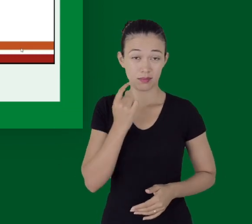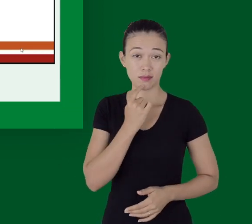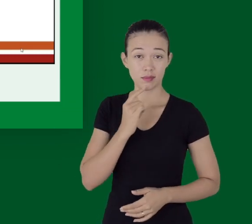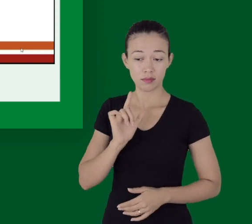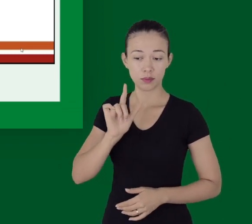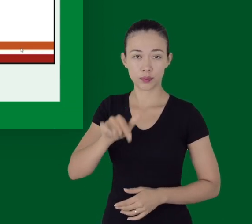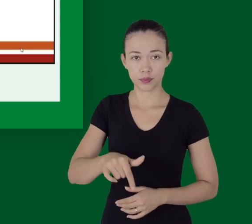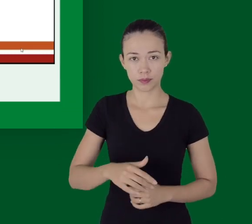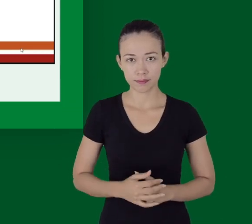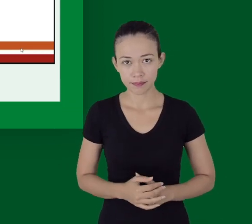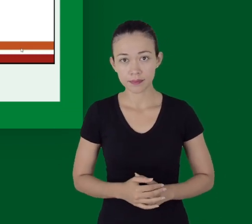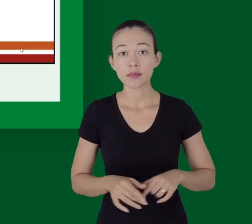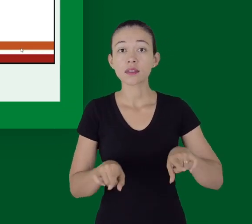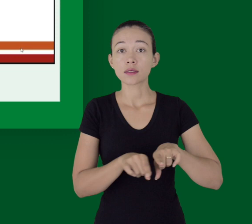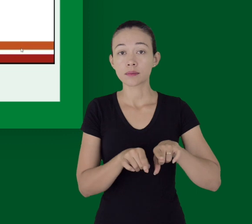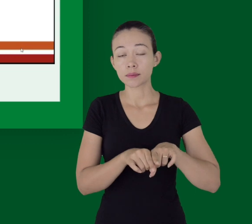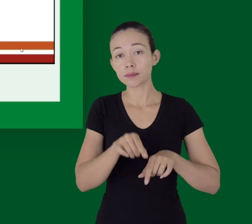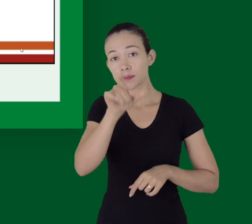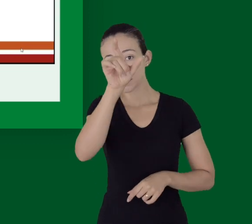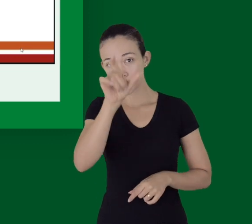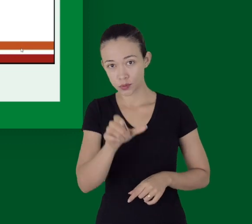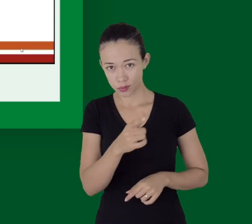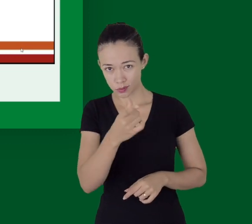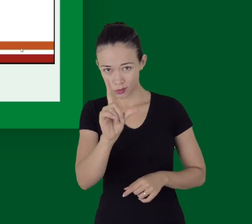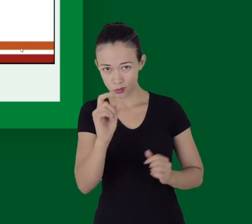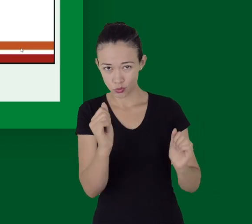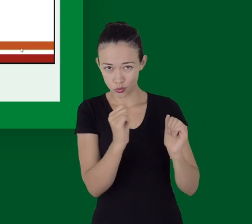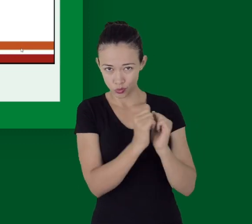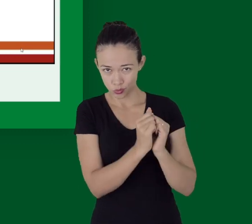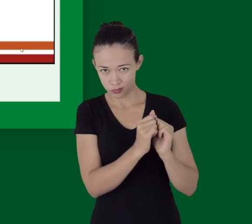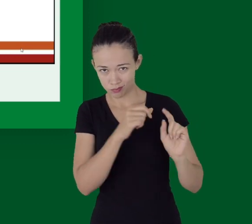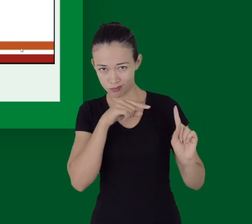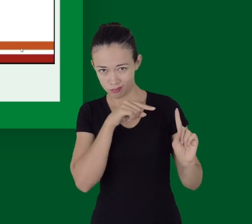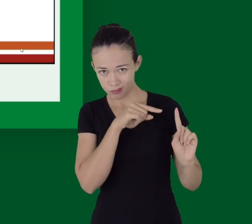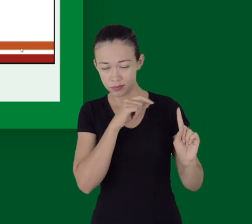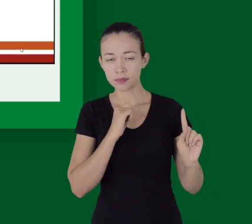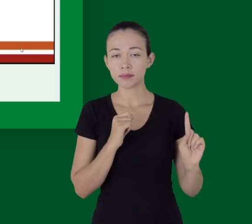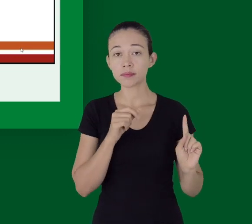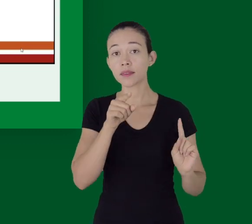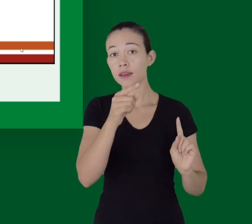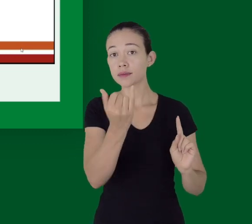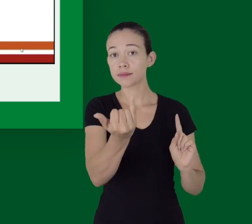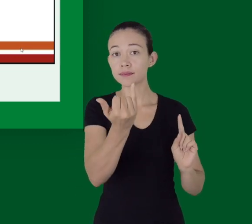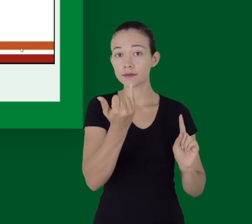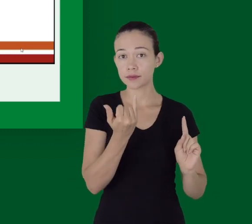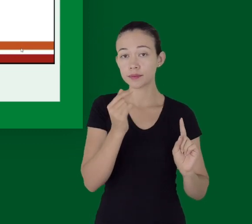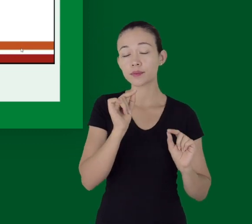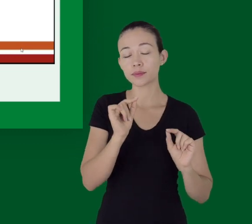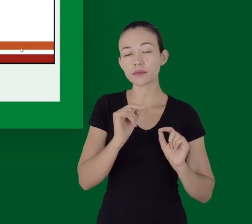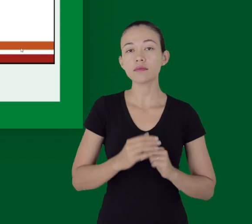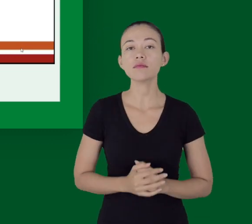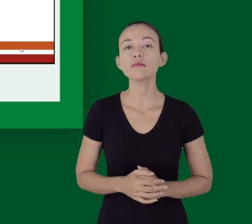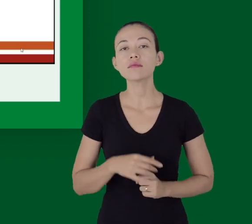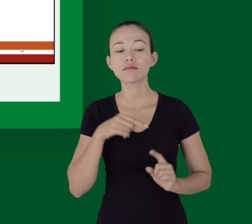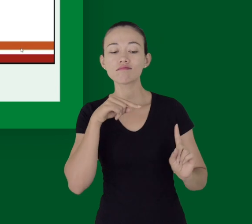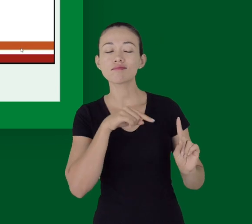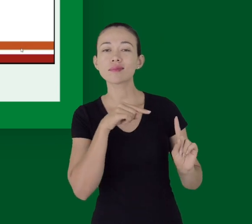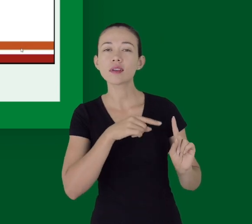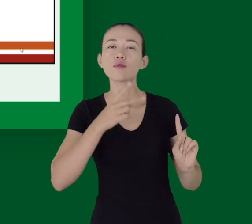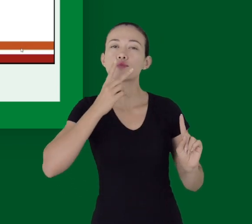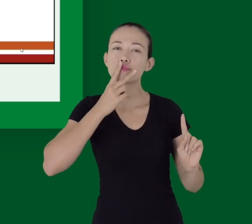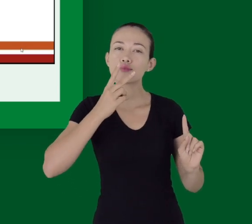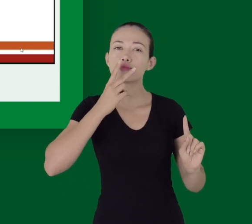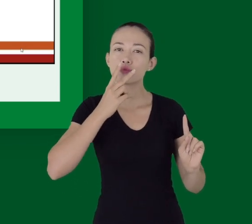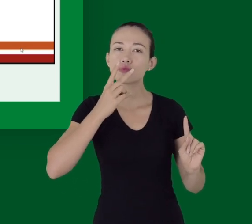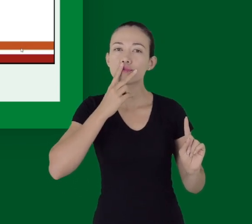que estava com ele relatou que ele fuma, né, é tabagista, diabético, hipertenso, há 15 anos, e usa